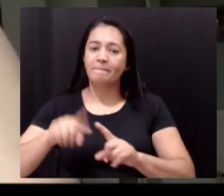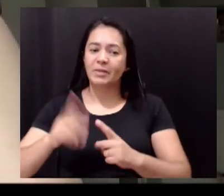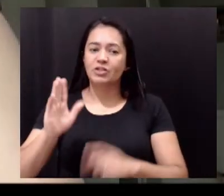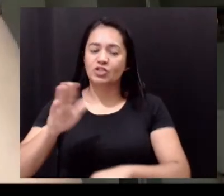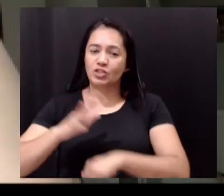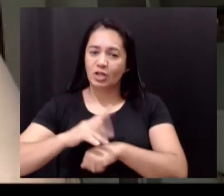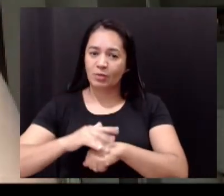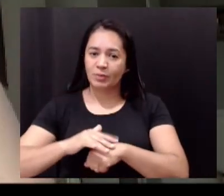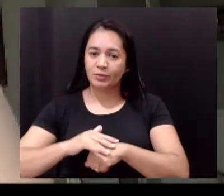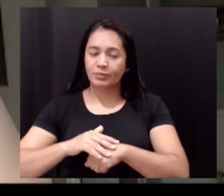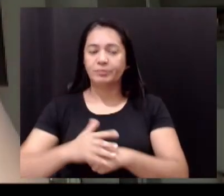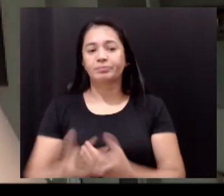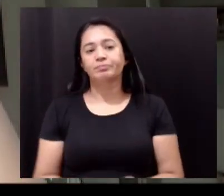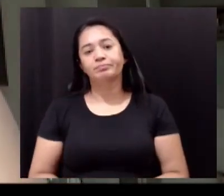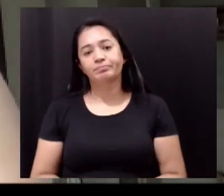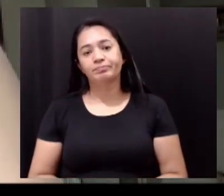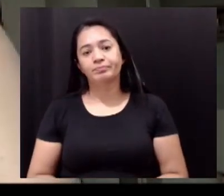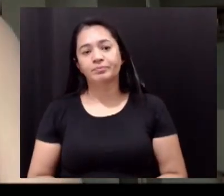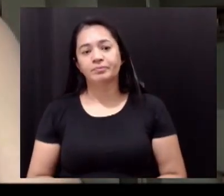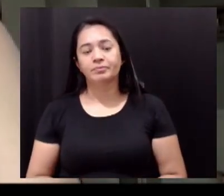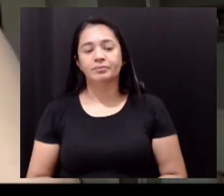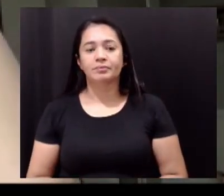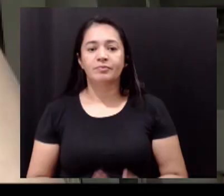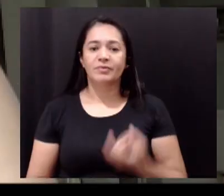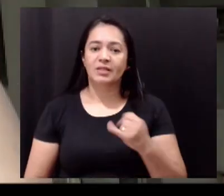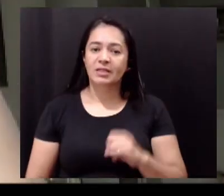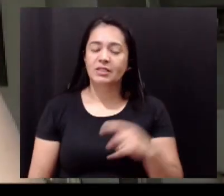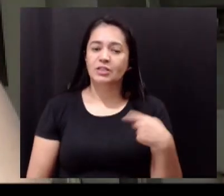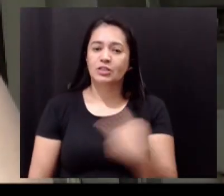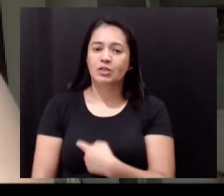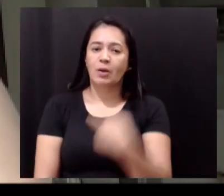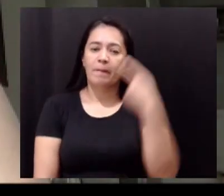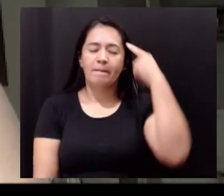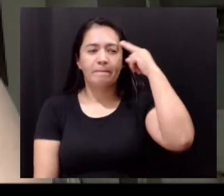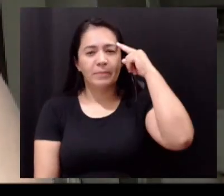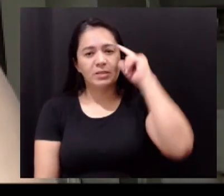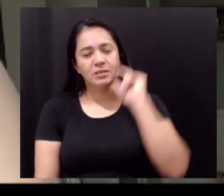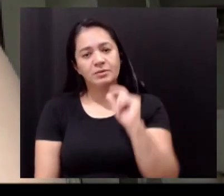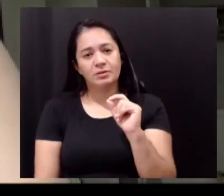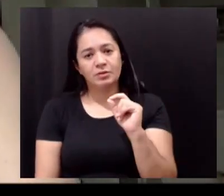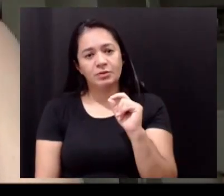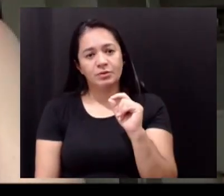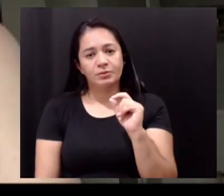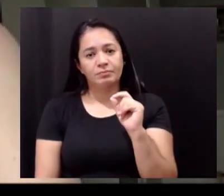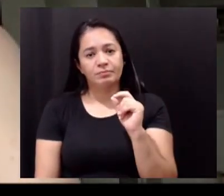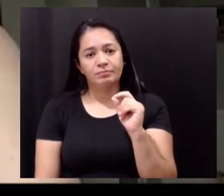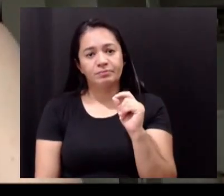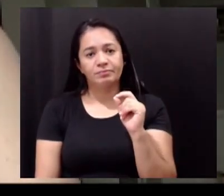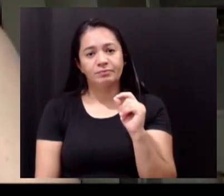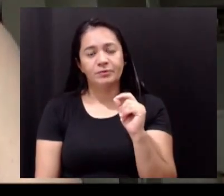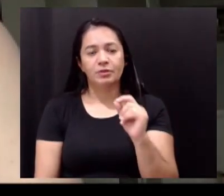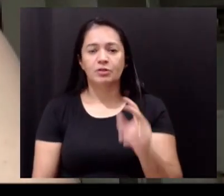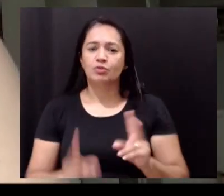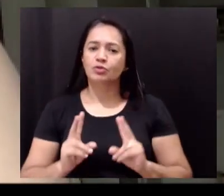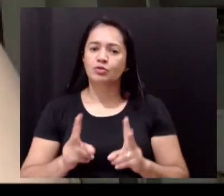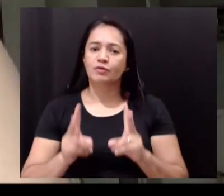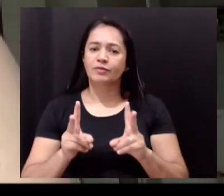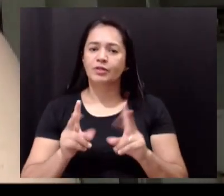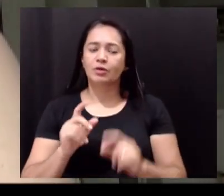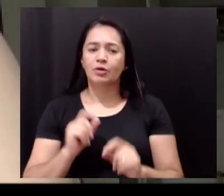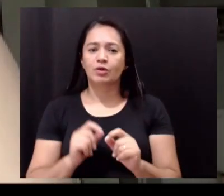Ou ainda, se a gente parar para pensar em termos de frequência, o mais frequente